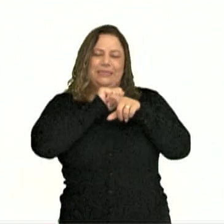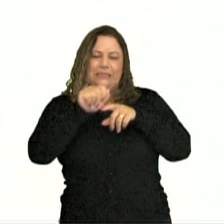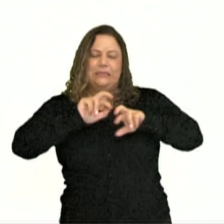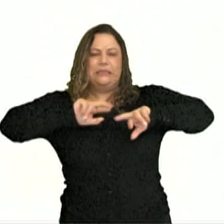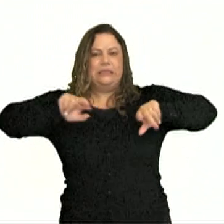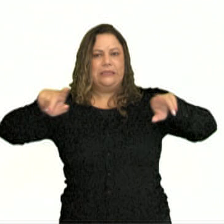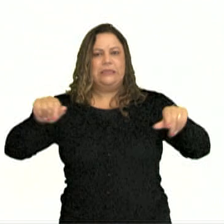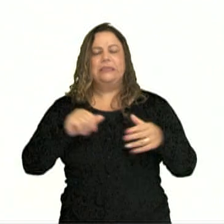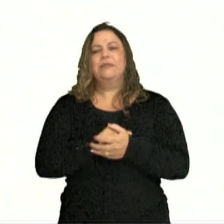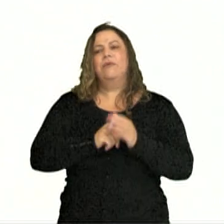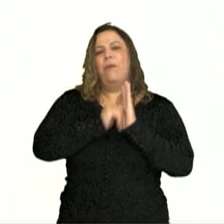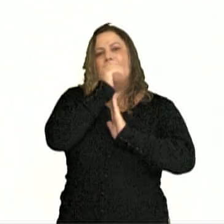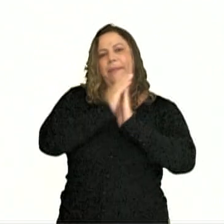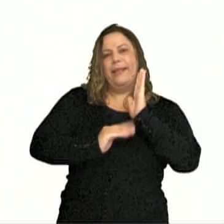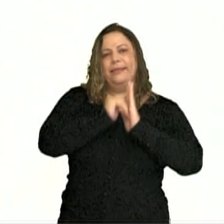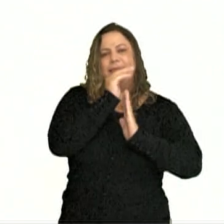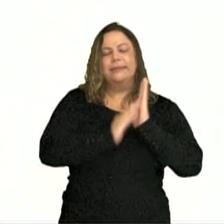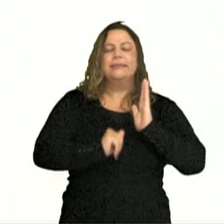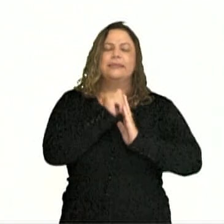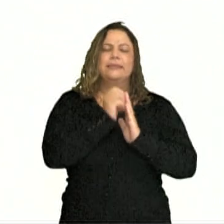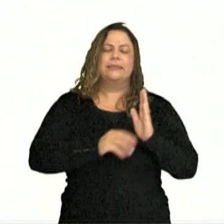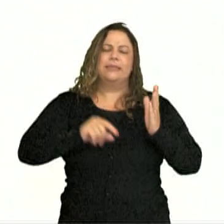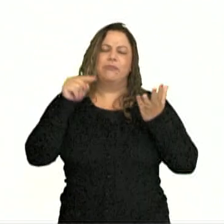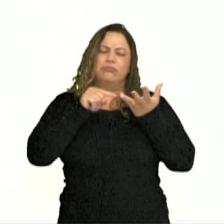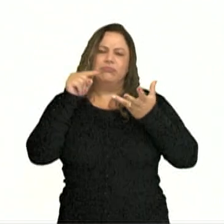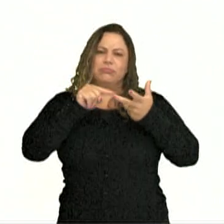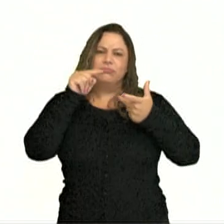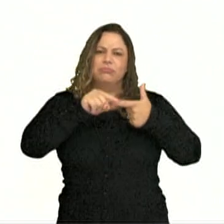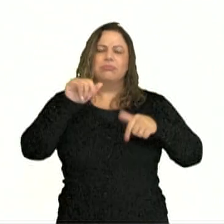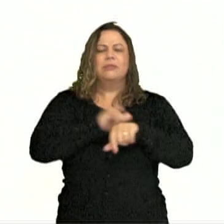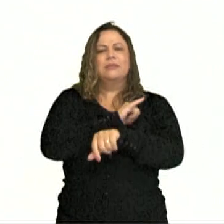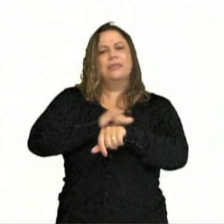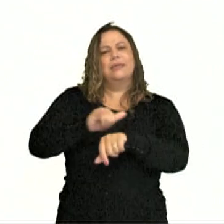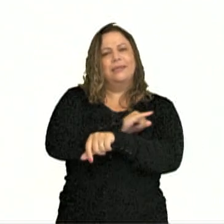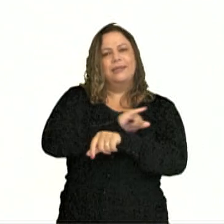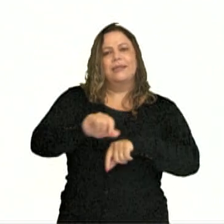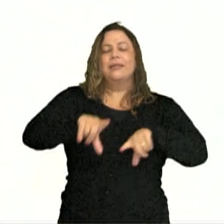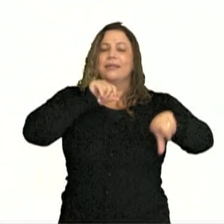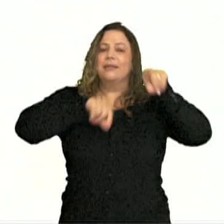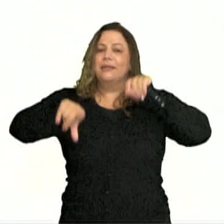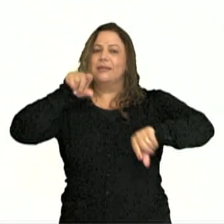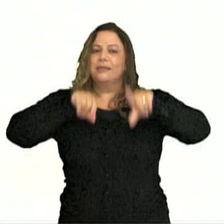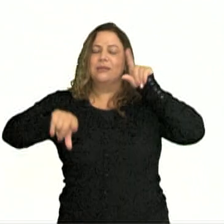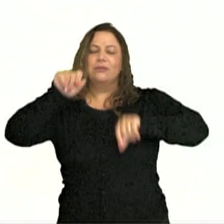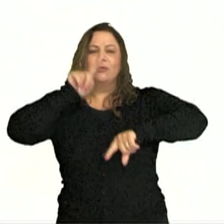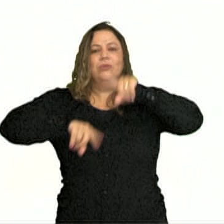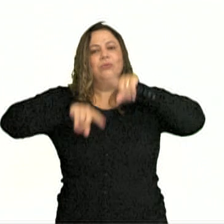pincel. Existem várias técnicas de desenho e a escolha dos materiais